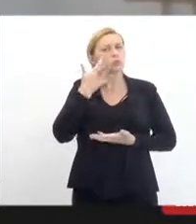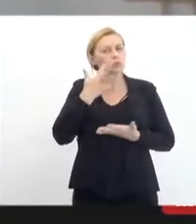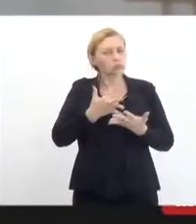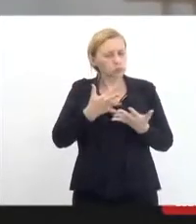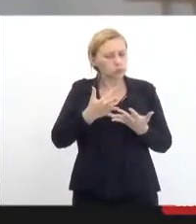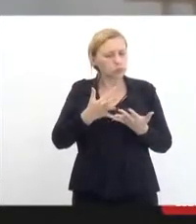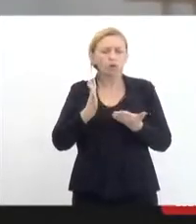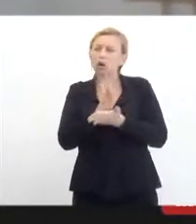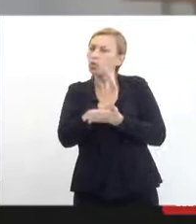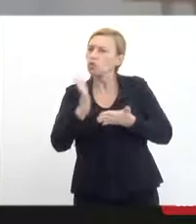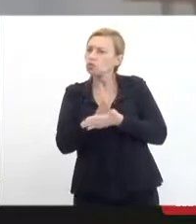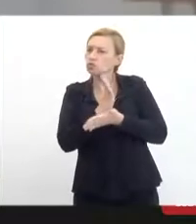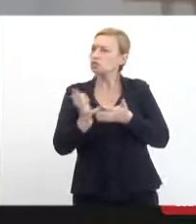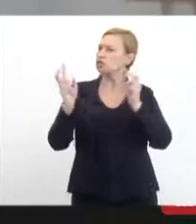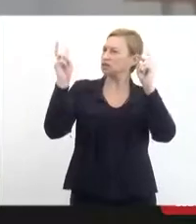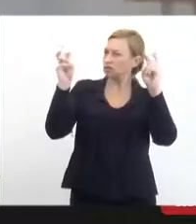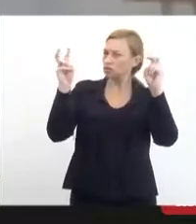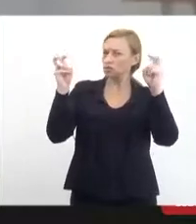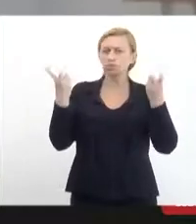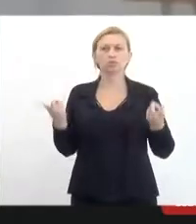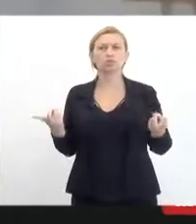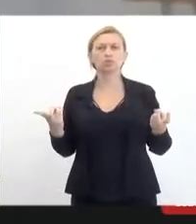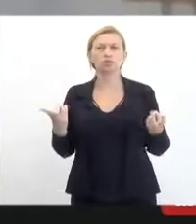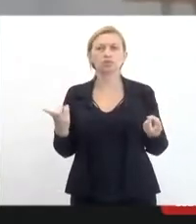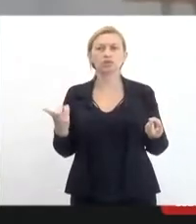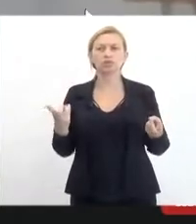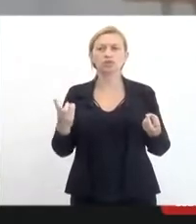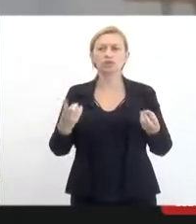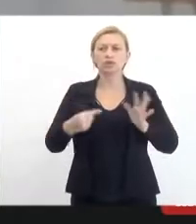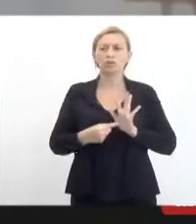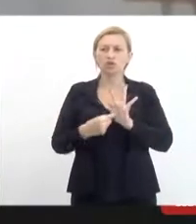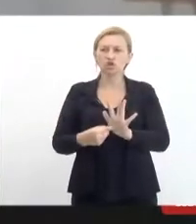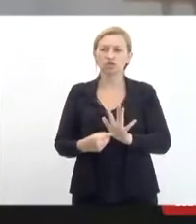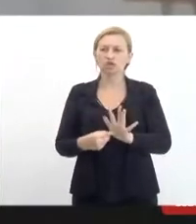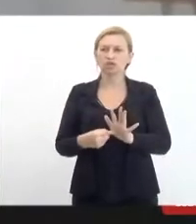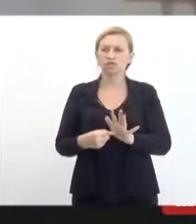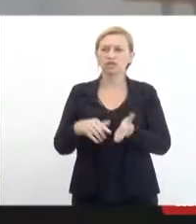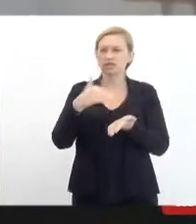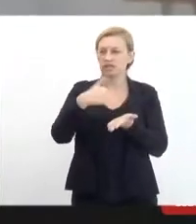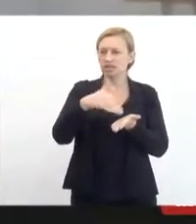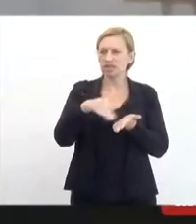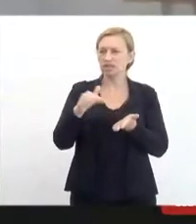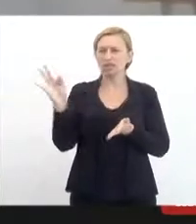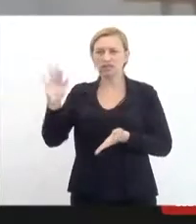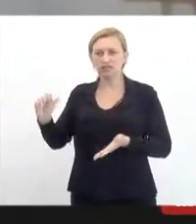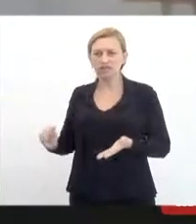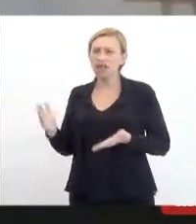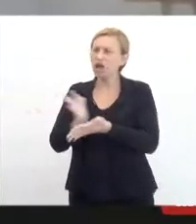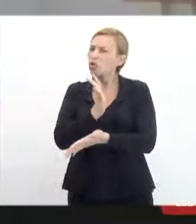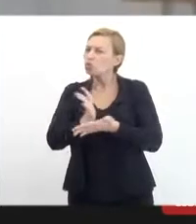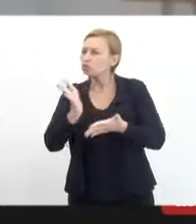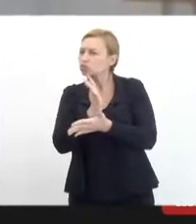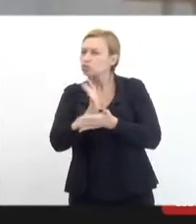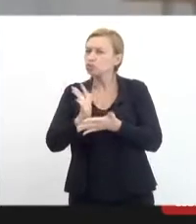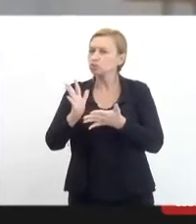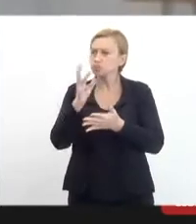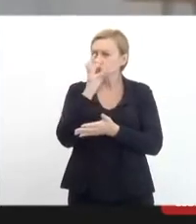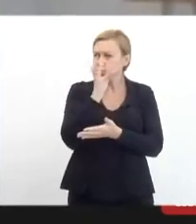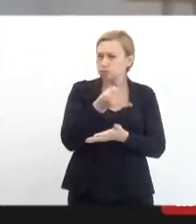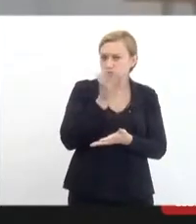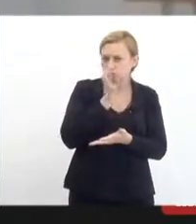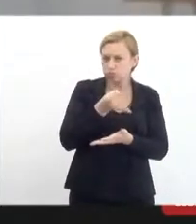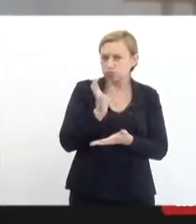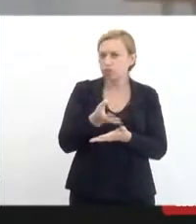a alguns casos em que foram apurados pela Secretaria de Fazenda, algumas denúncias sobre